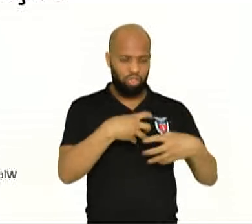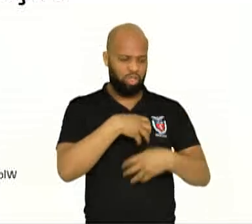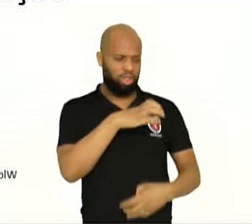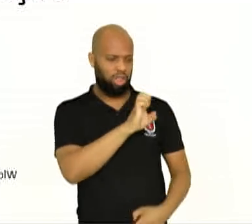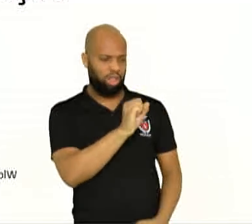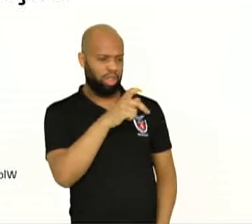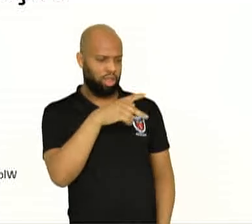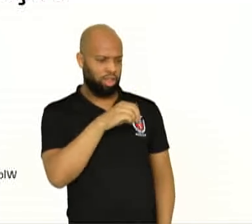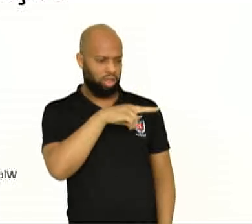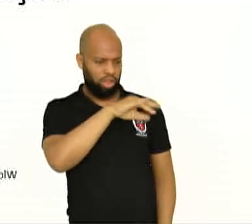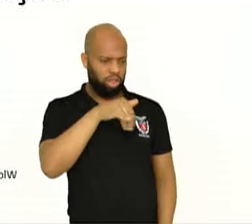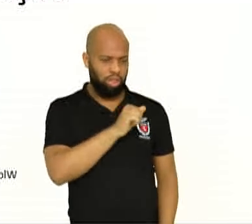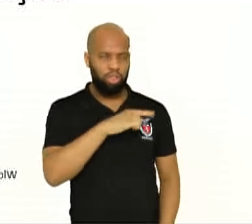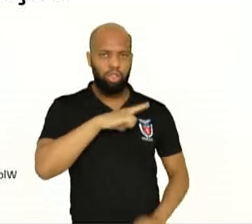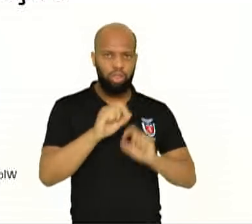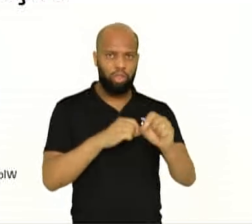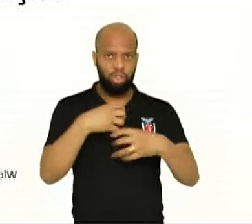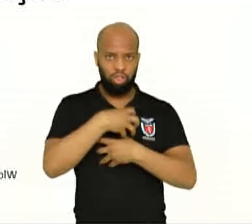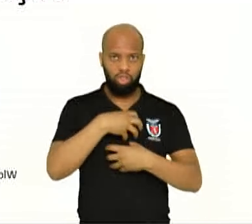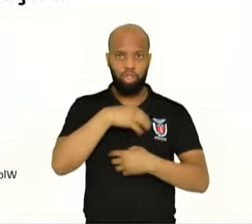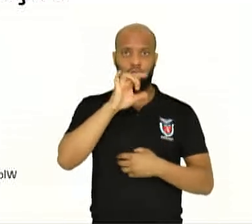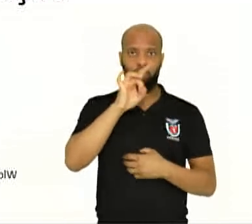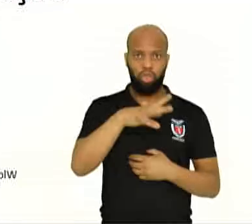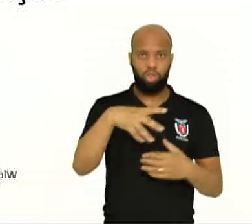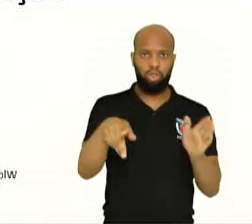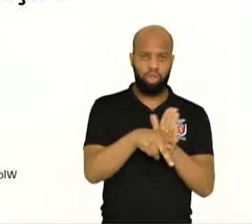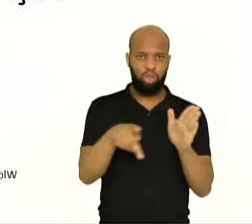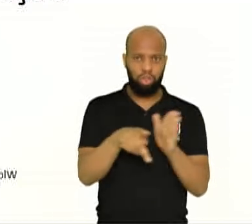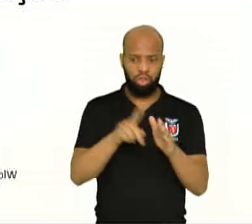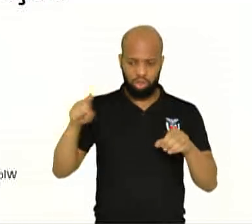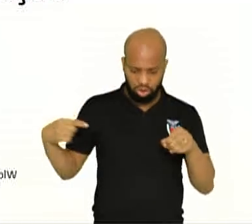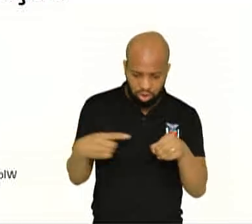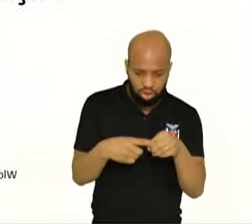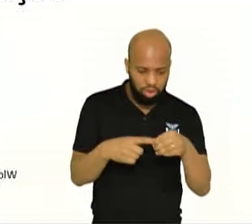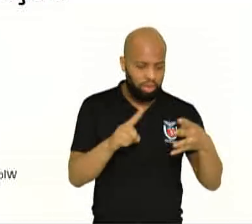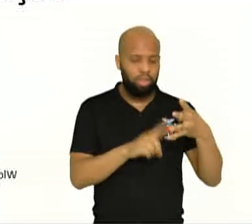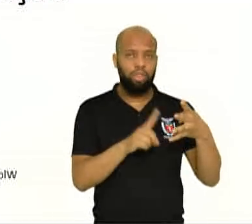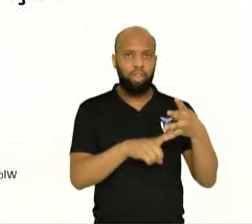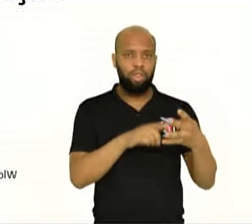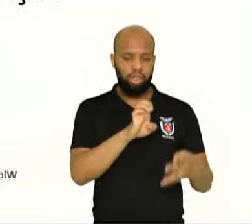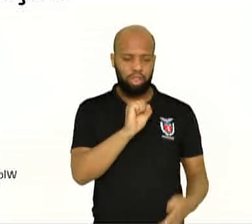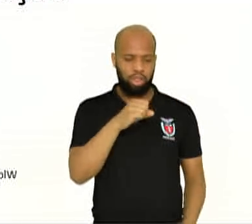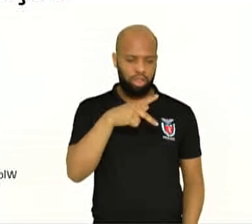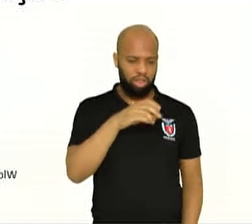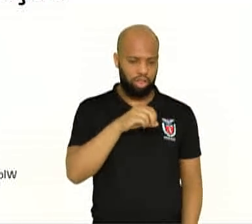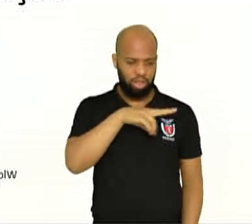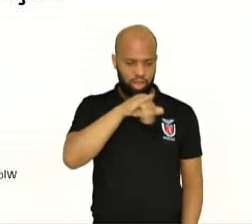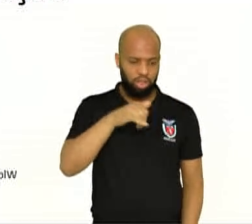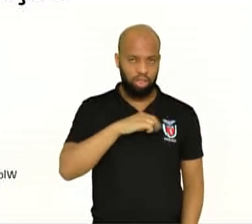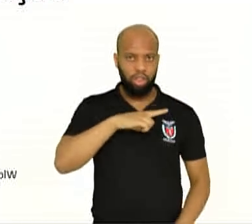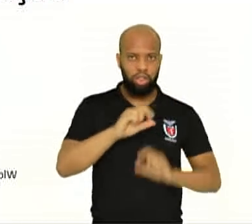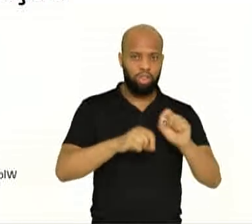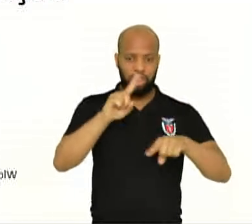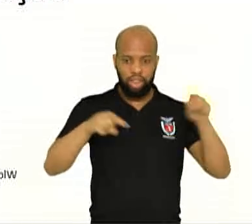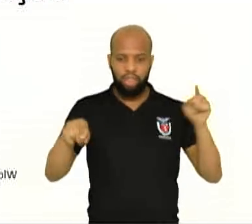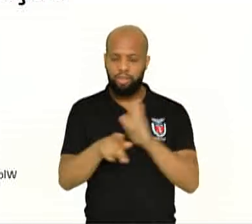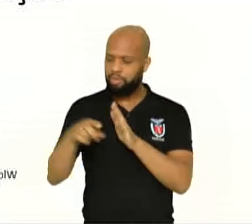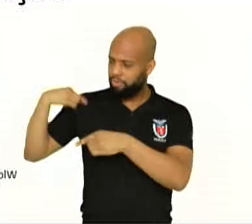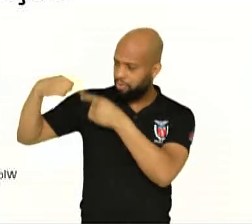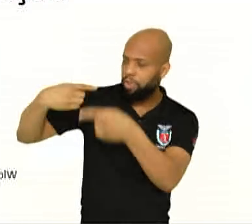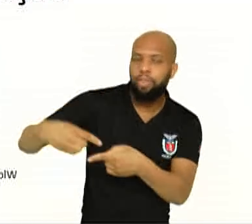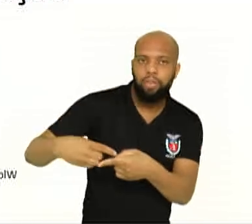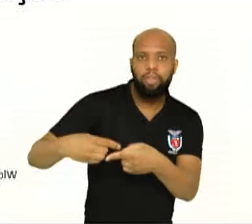que apresenta exclusivamente reprodução sexuada? E letra D, espongiário que apresenta alternância de